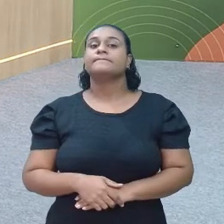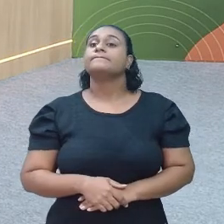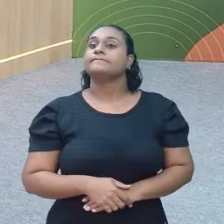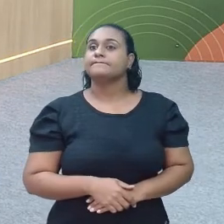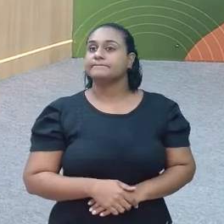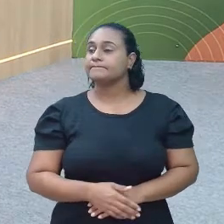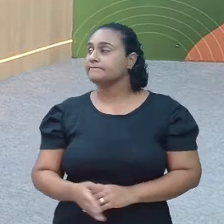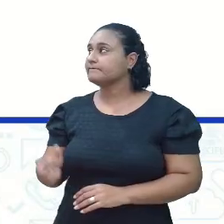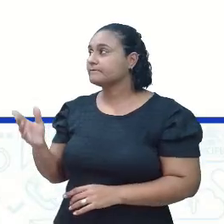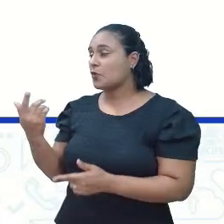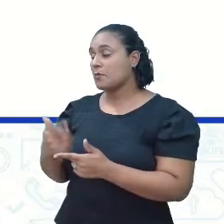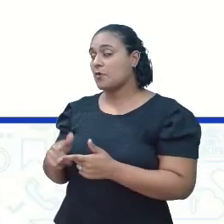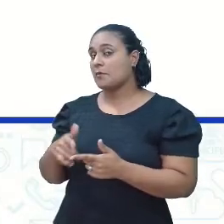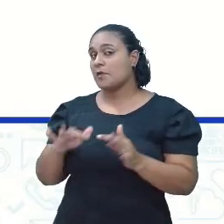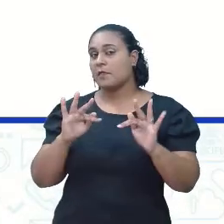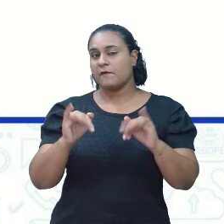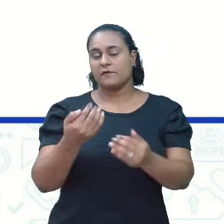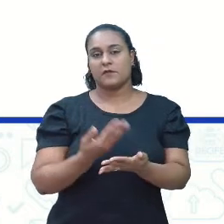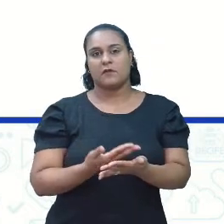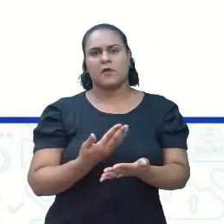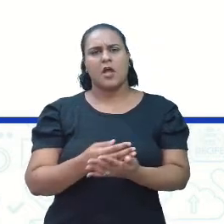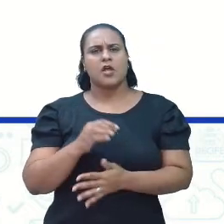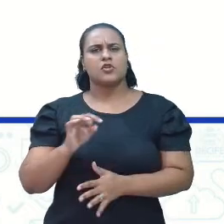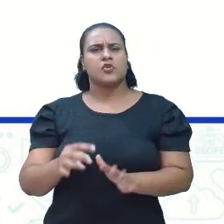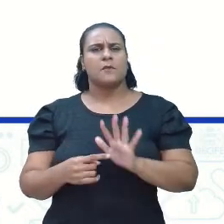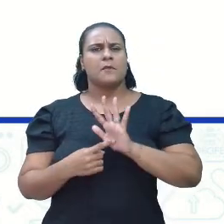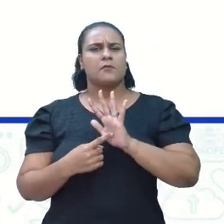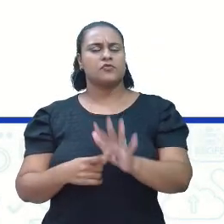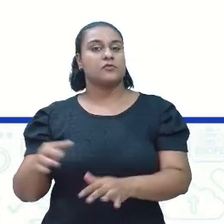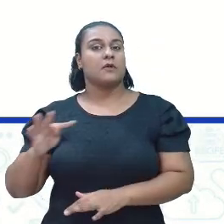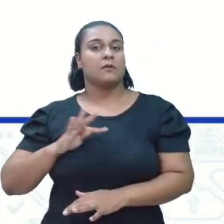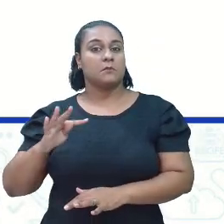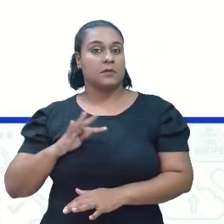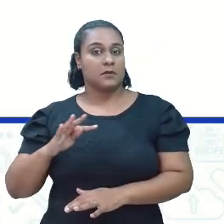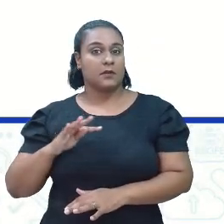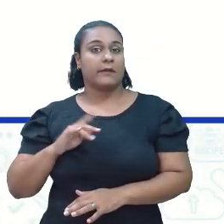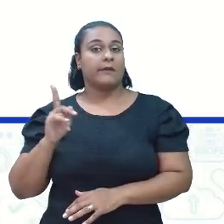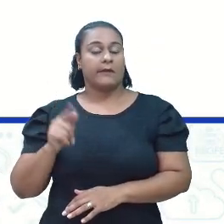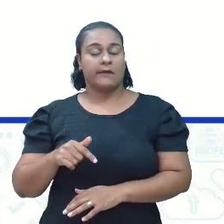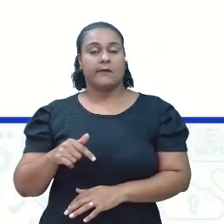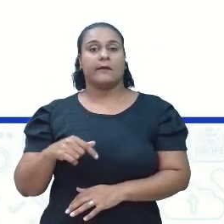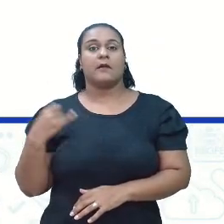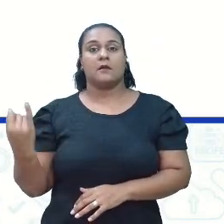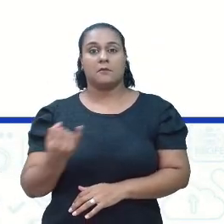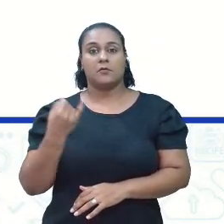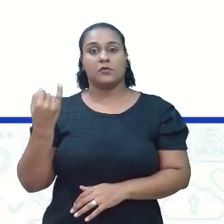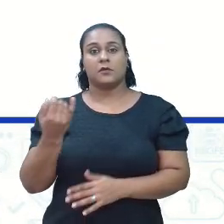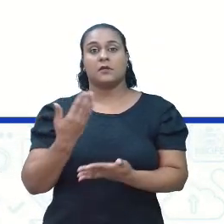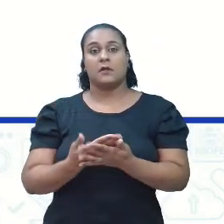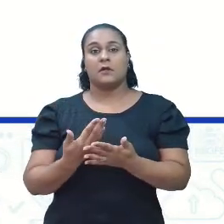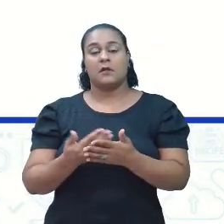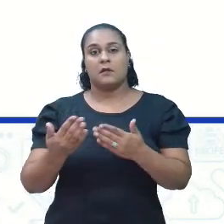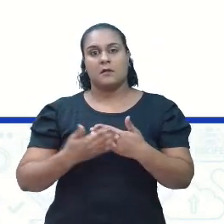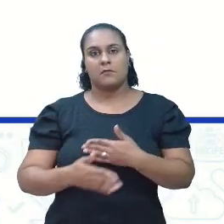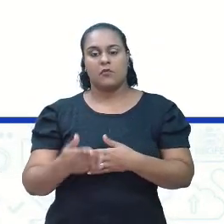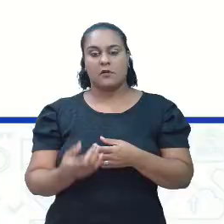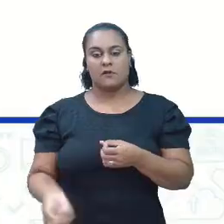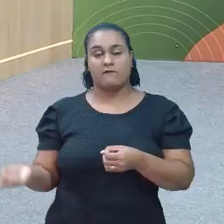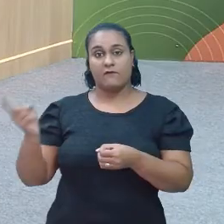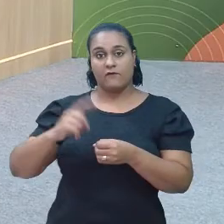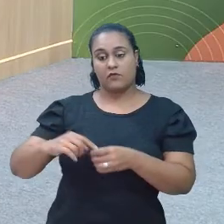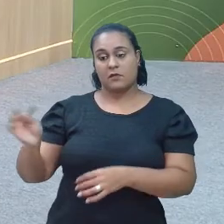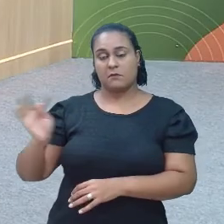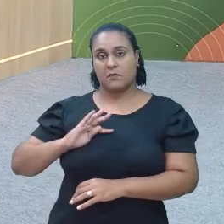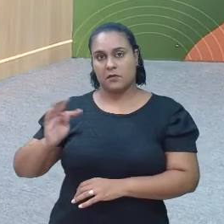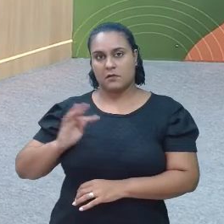agora do finalzinho da aula, só para mostrar a você como é que a técnica funciona, mas é importante que na próxima aula a gente vai retomar essa